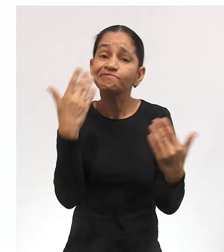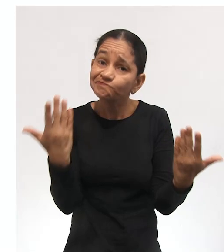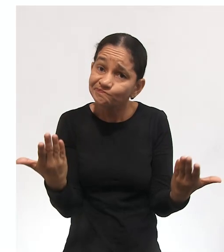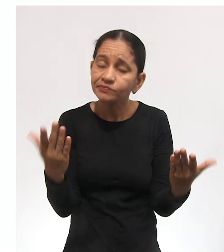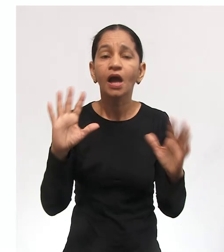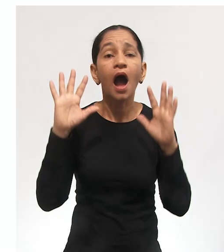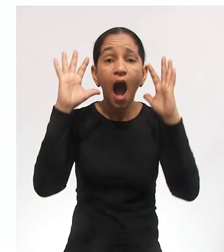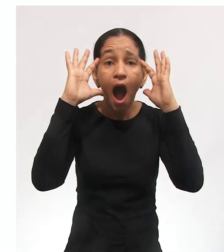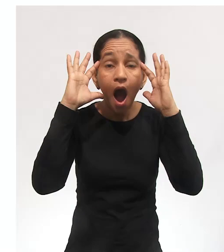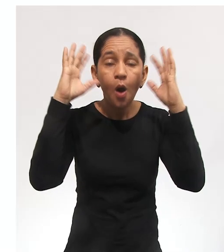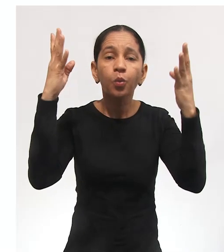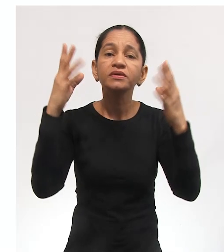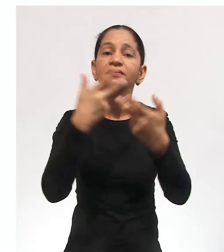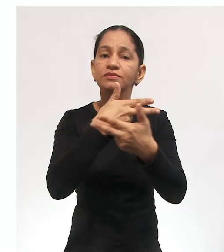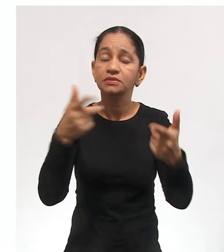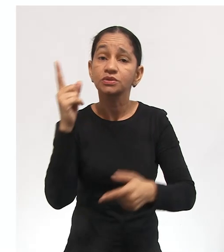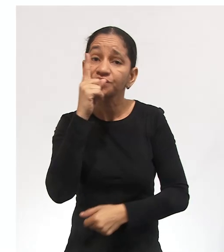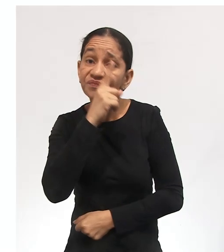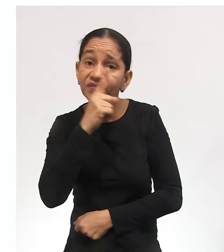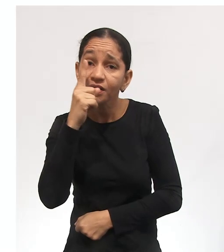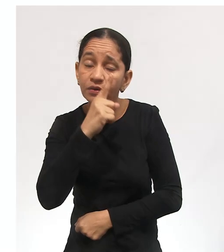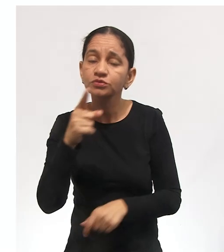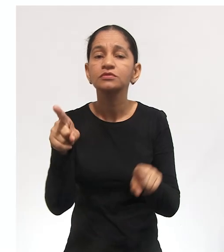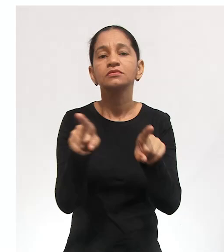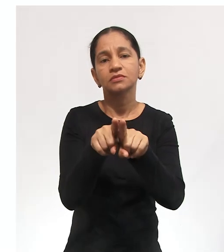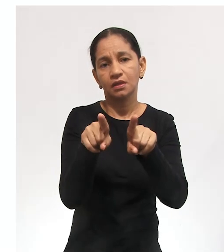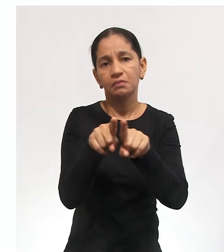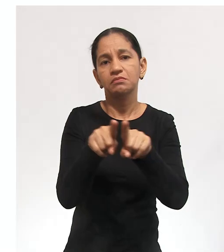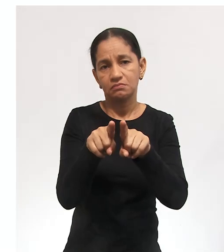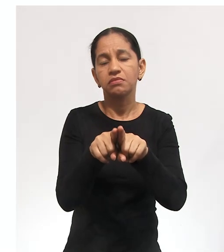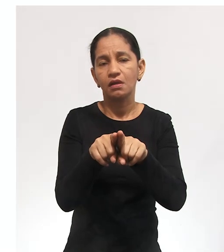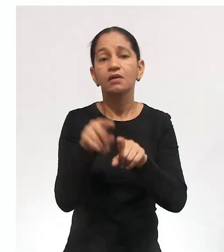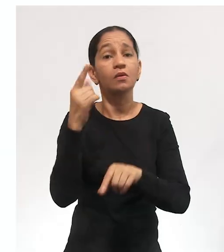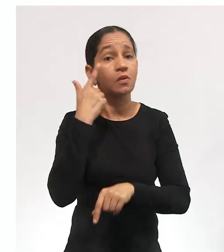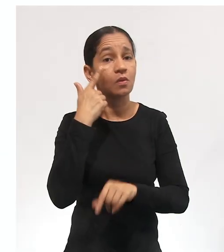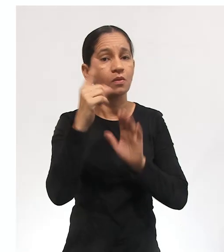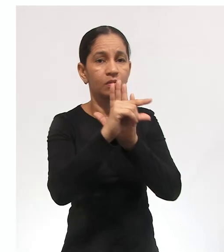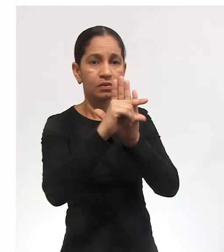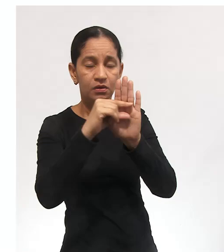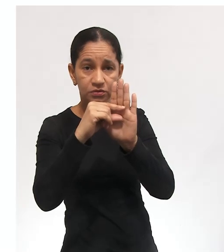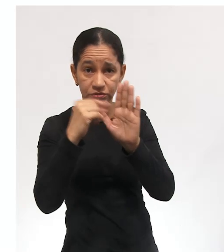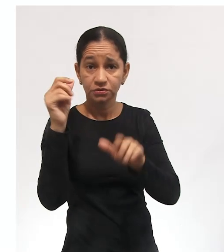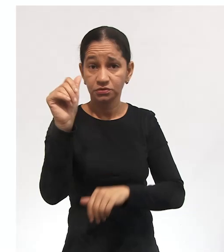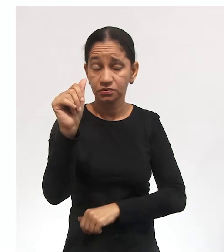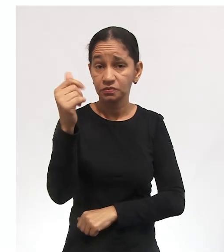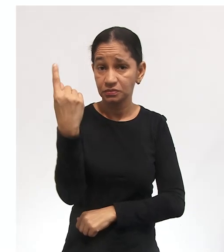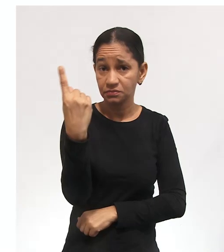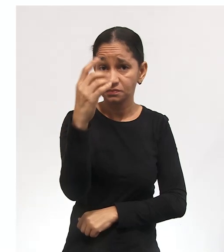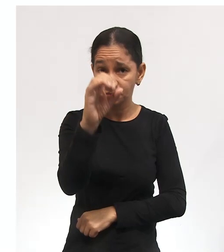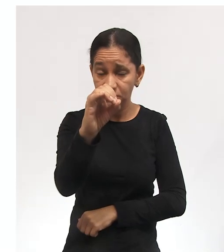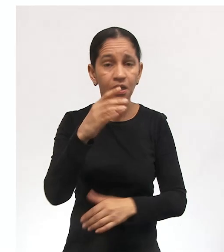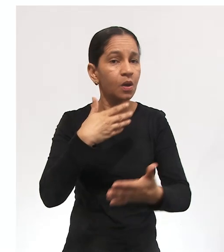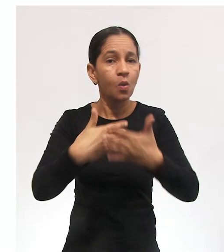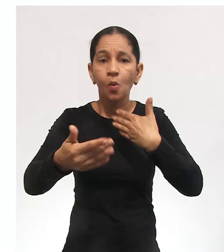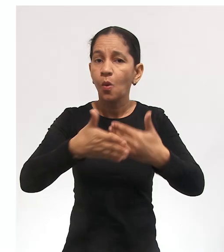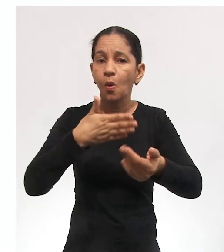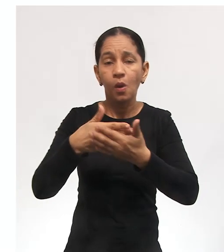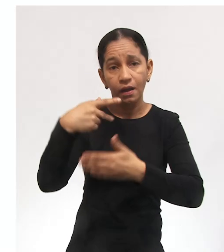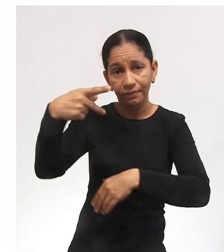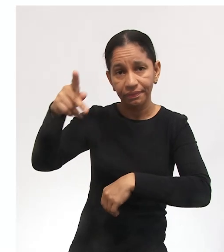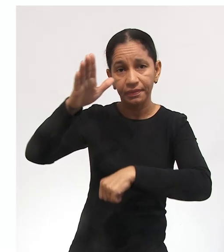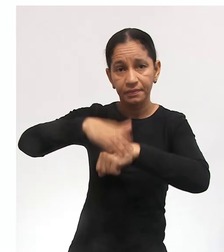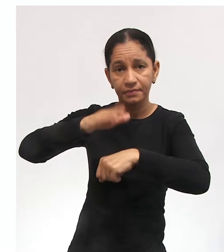a ocorrência de fraudes. Então vejam o que diz o artigo 10 da CLT. Qualquer alteração na